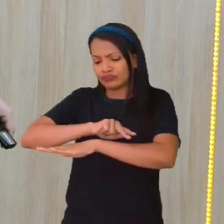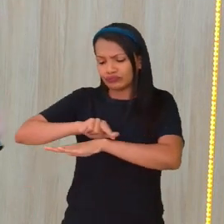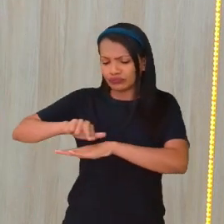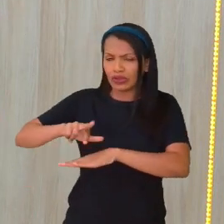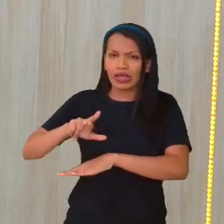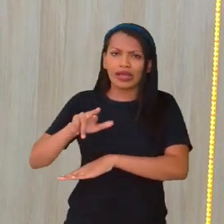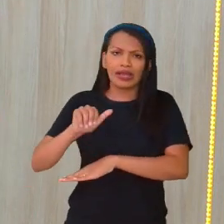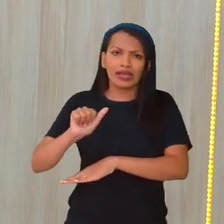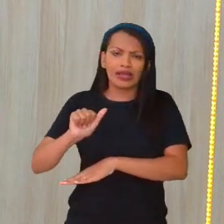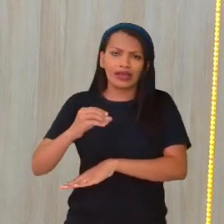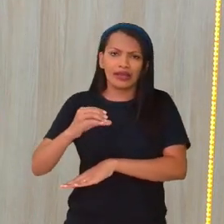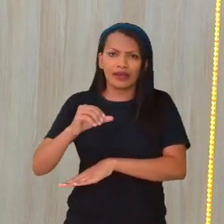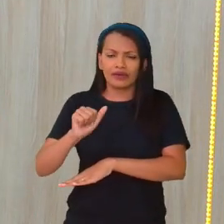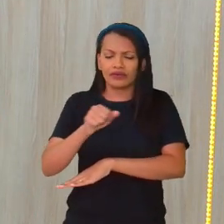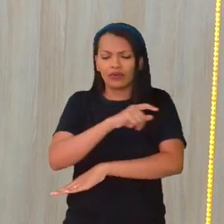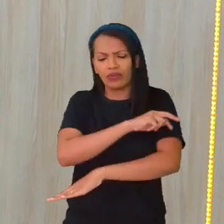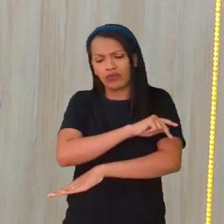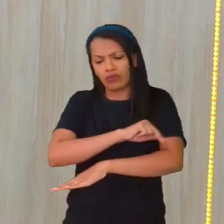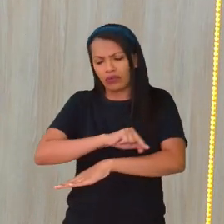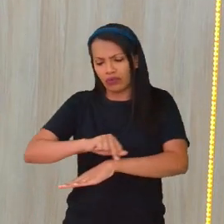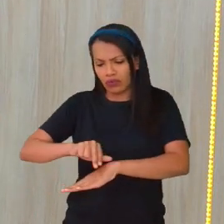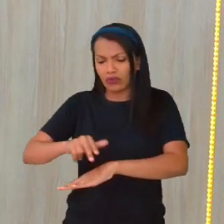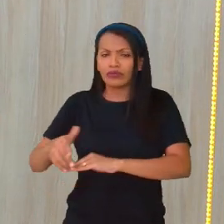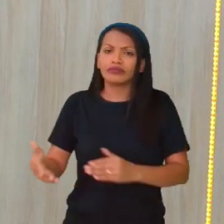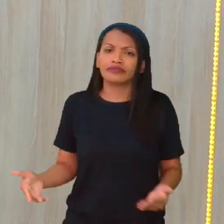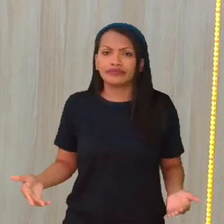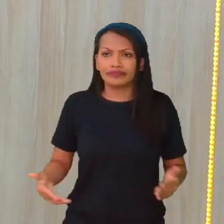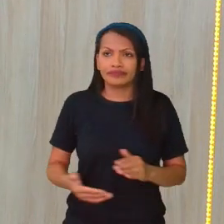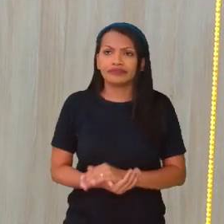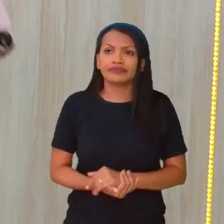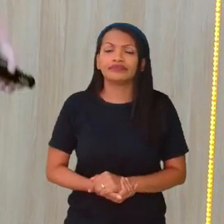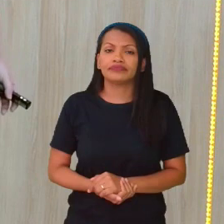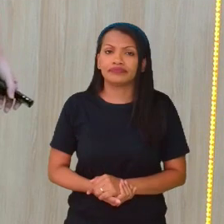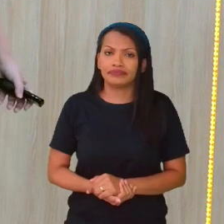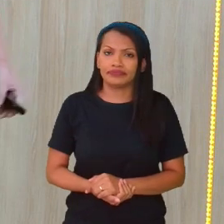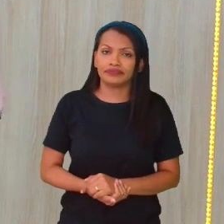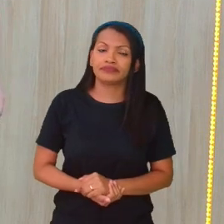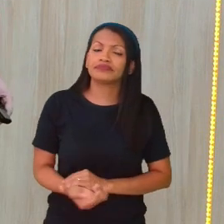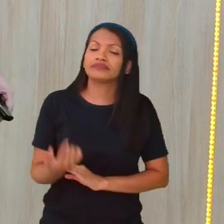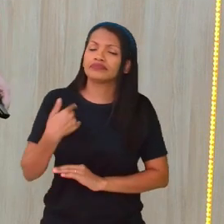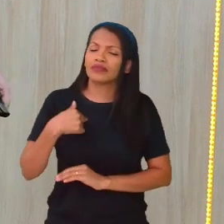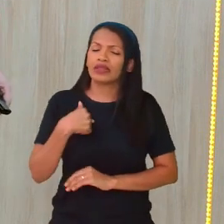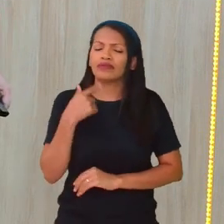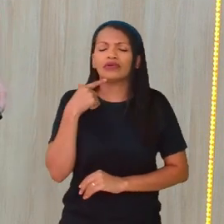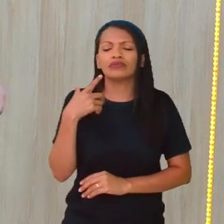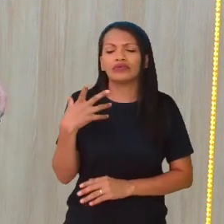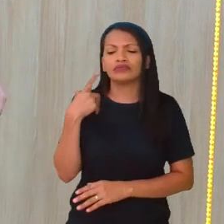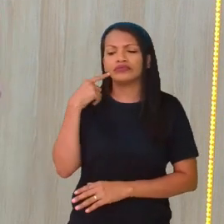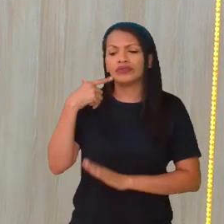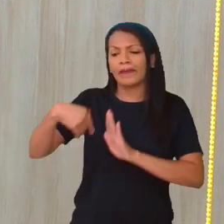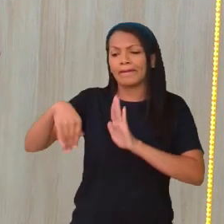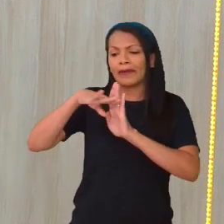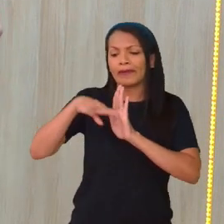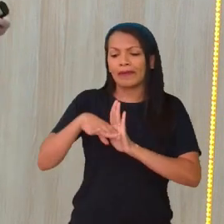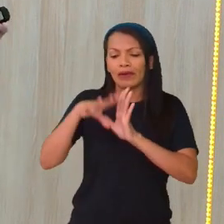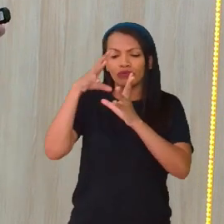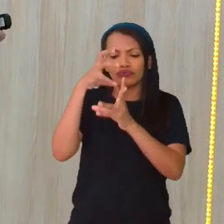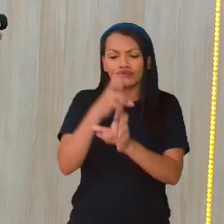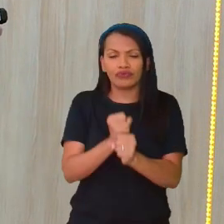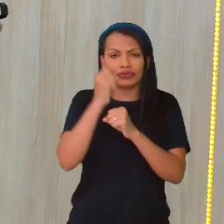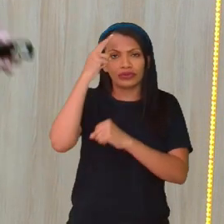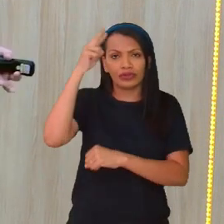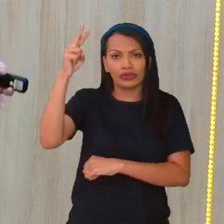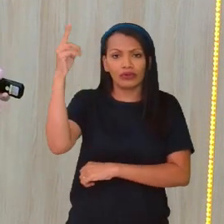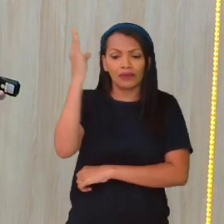que veio a partir dos dados, né, e da história brasileira, a partir dos dados, é a